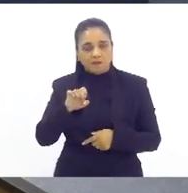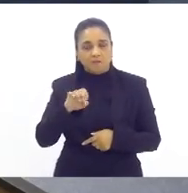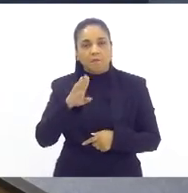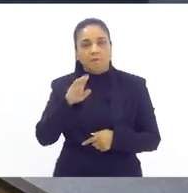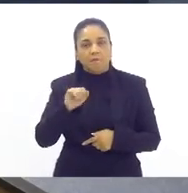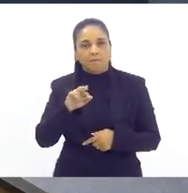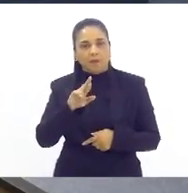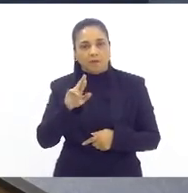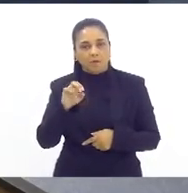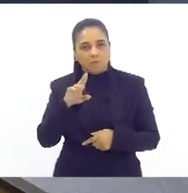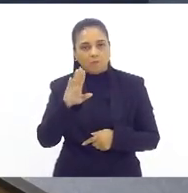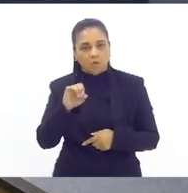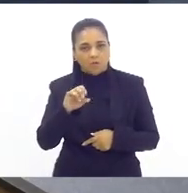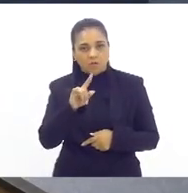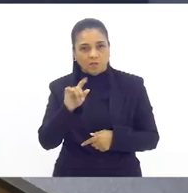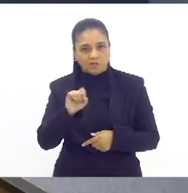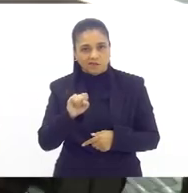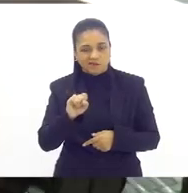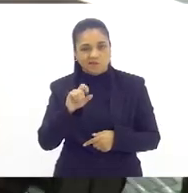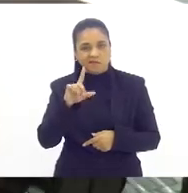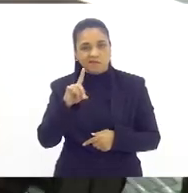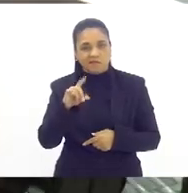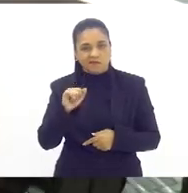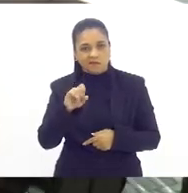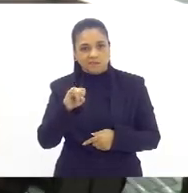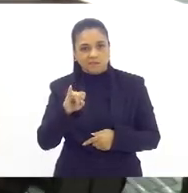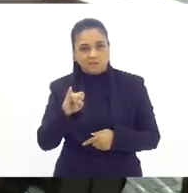do Fórum de diretores da Faetec